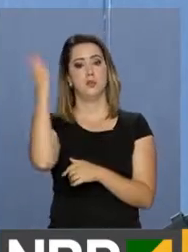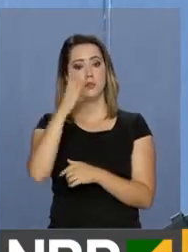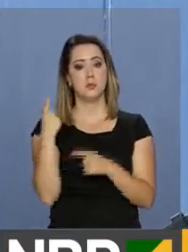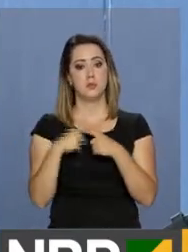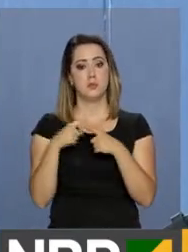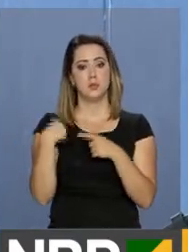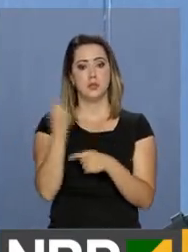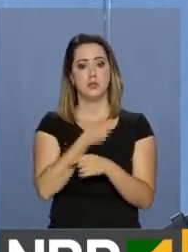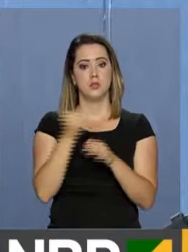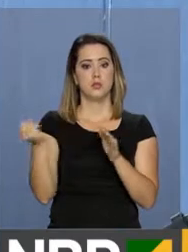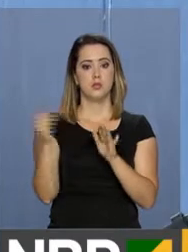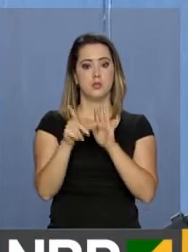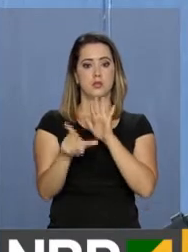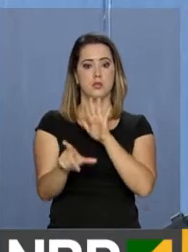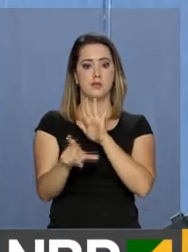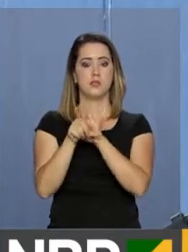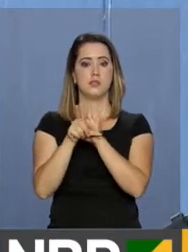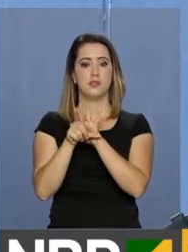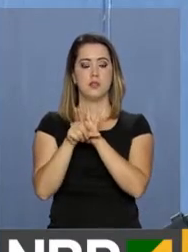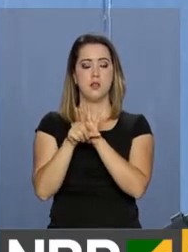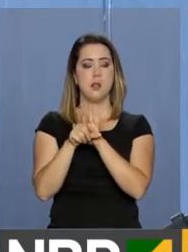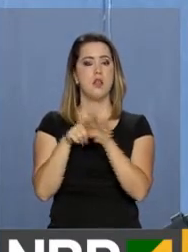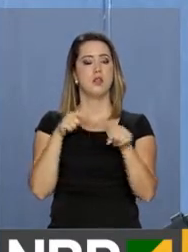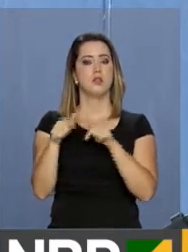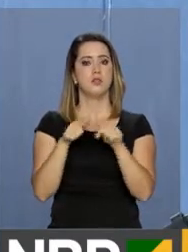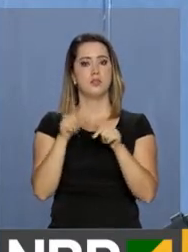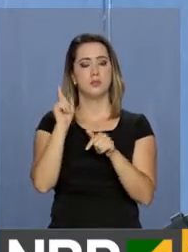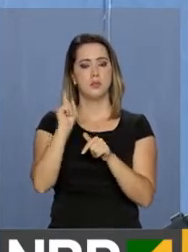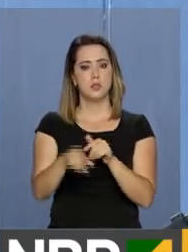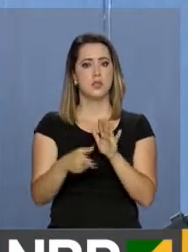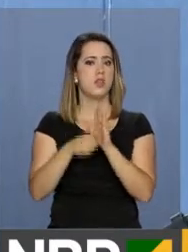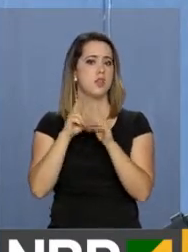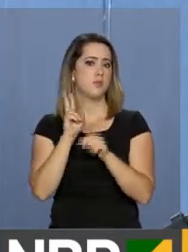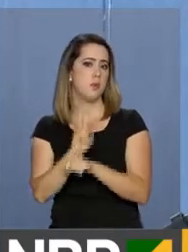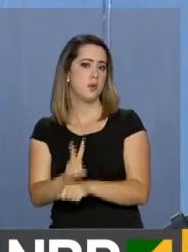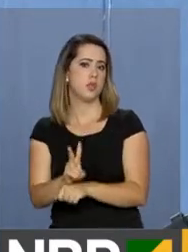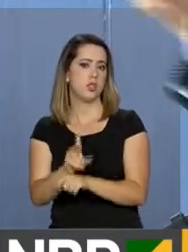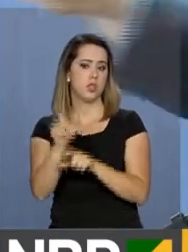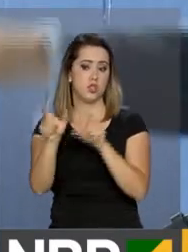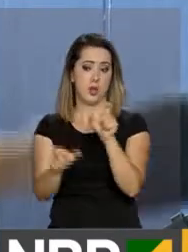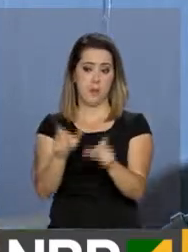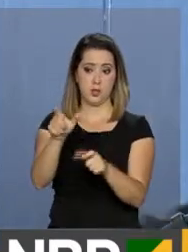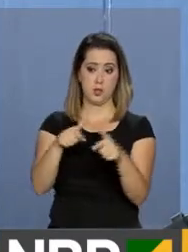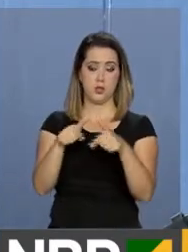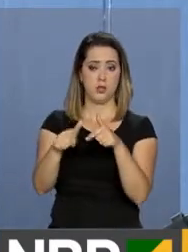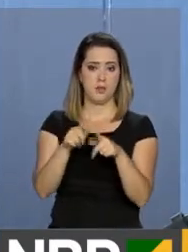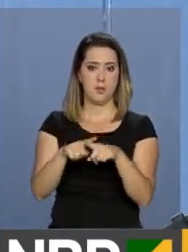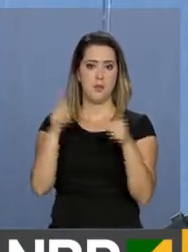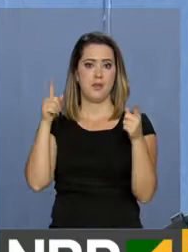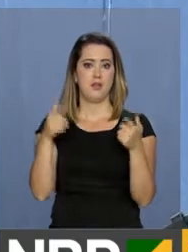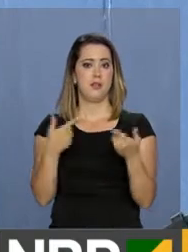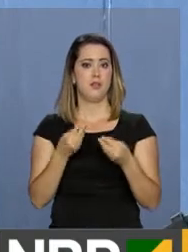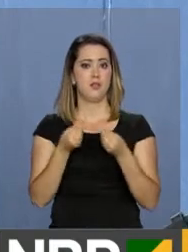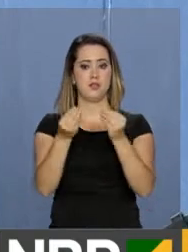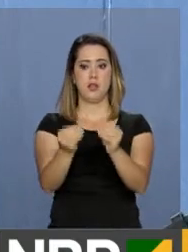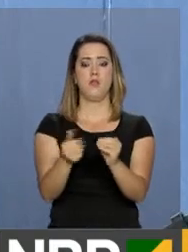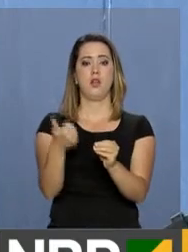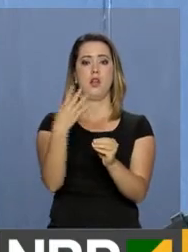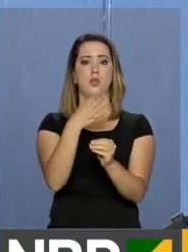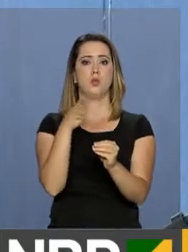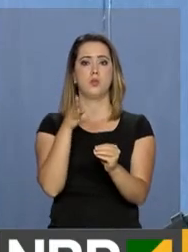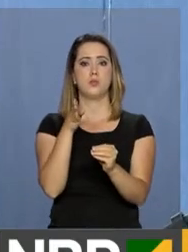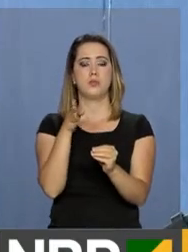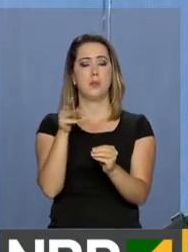porque nós reformamos as leis trabalhistas, que eram para proteger o trabalhador e, na verdade, geraram 14 milhões de desempregados no